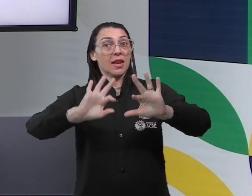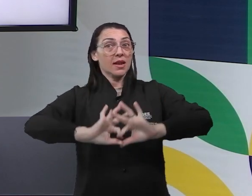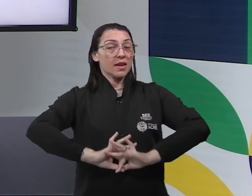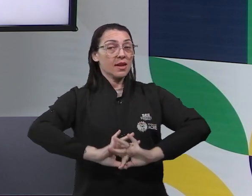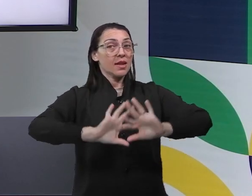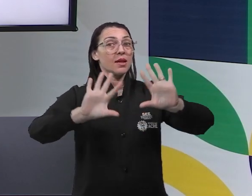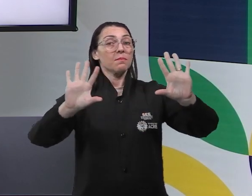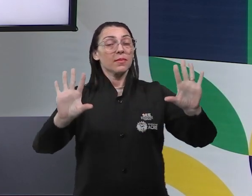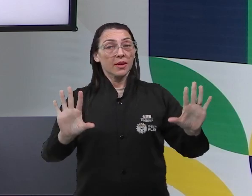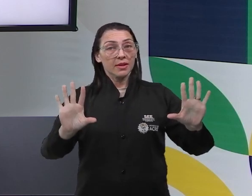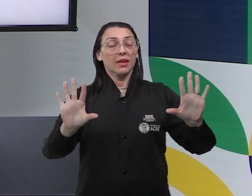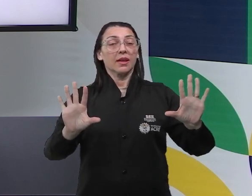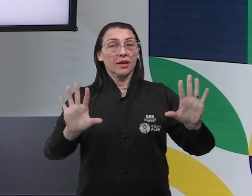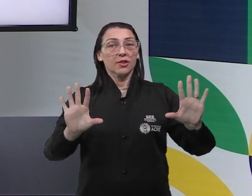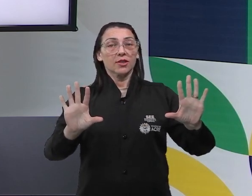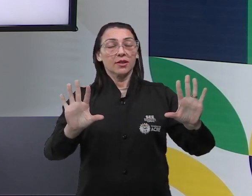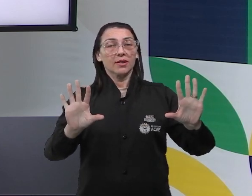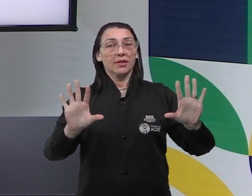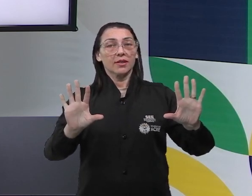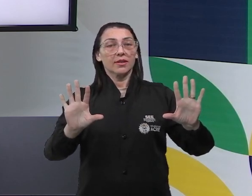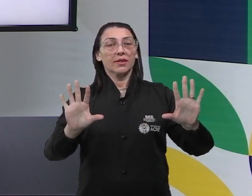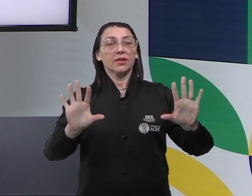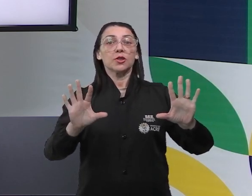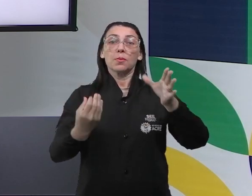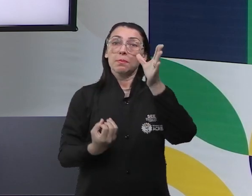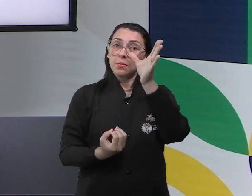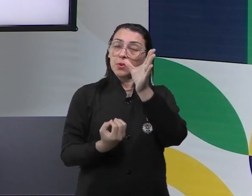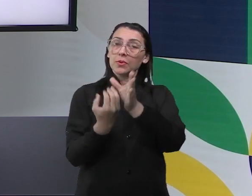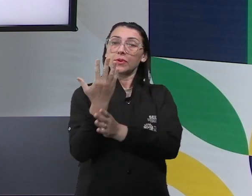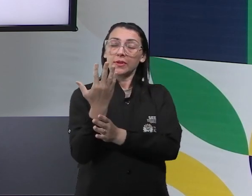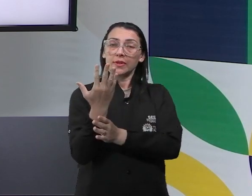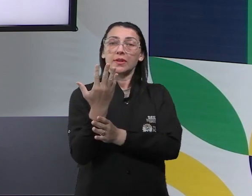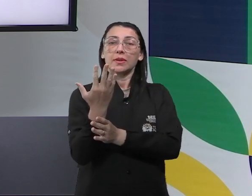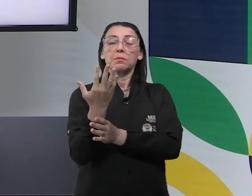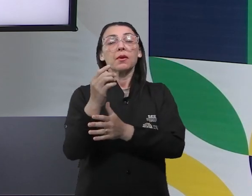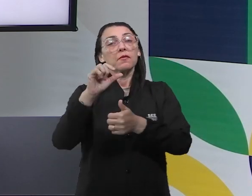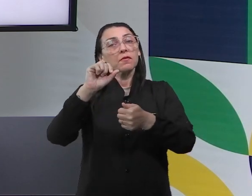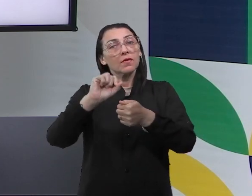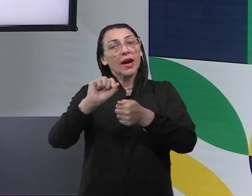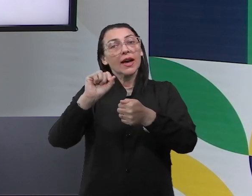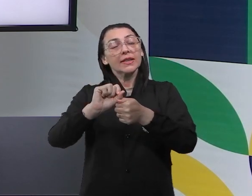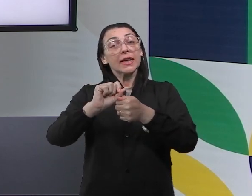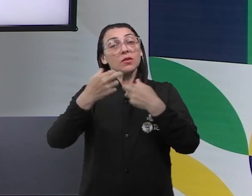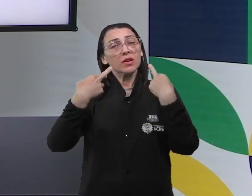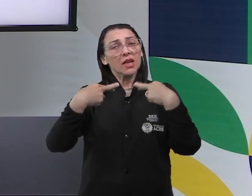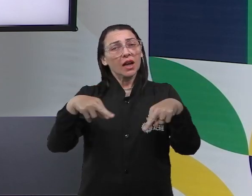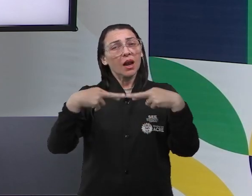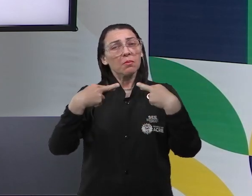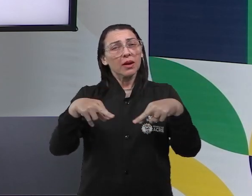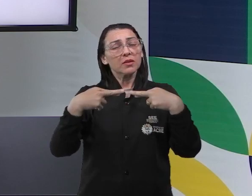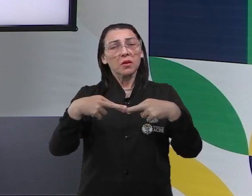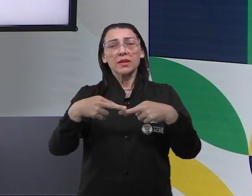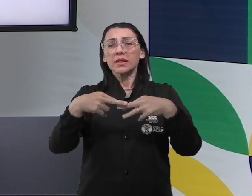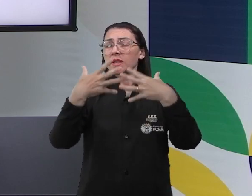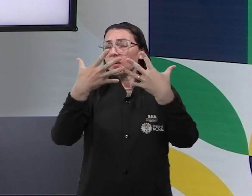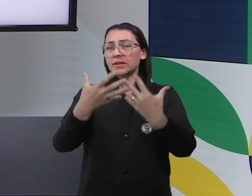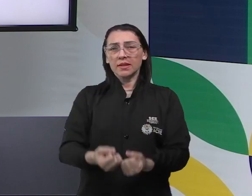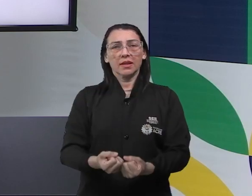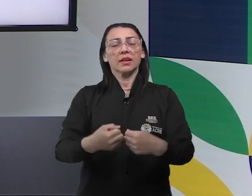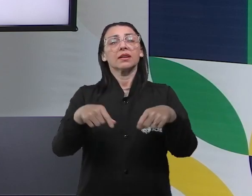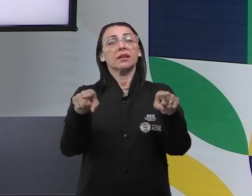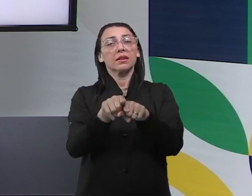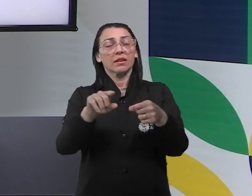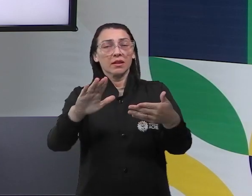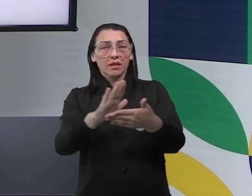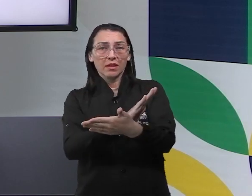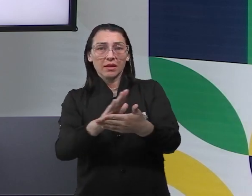liberdade, liberdade de produzir para fazer as suas críticas, que muitas vezes